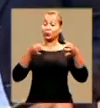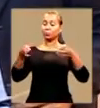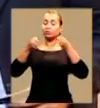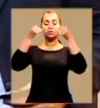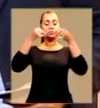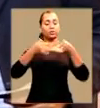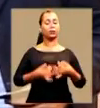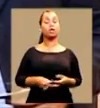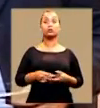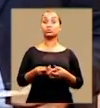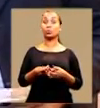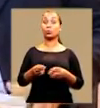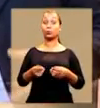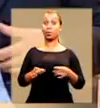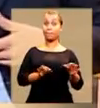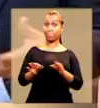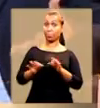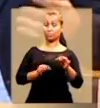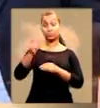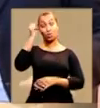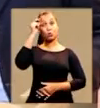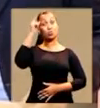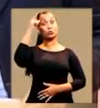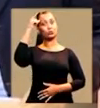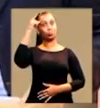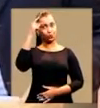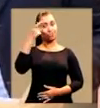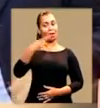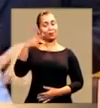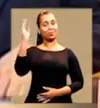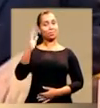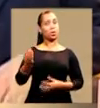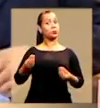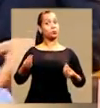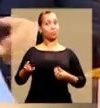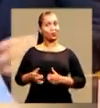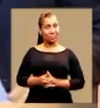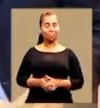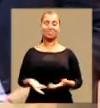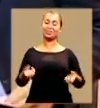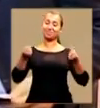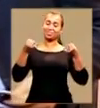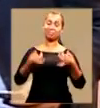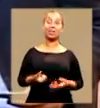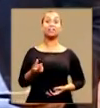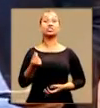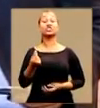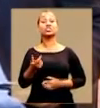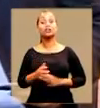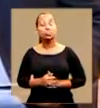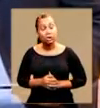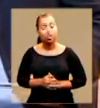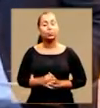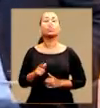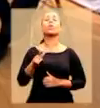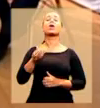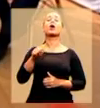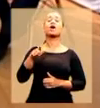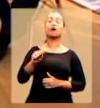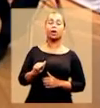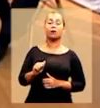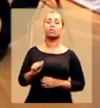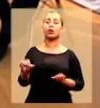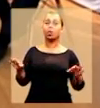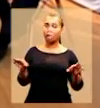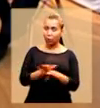E ponto de vista falando sobre produção cultural, os desafios de se produzir cultura aqui no Brasil. Nesse bloco vamos falar de dinheiro. Ô